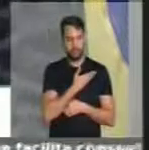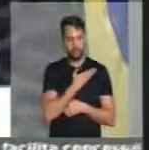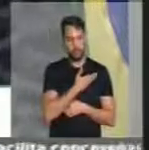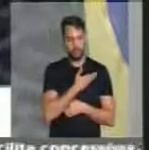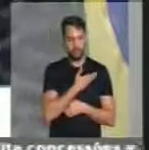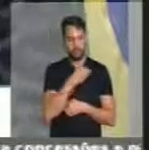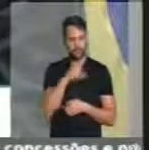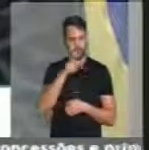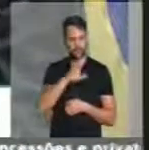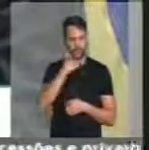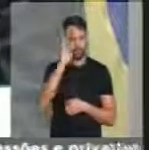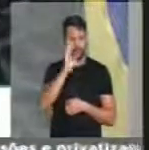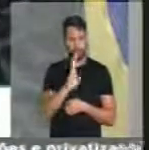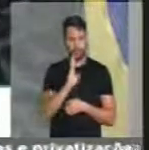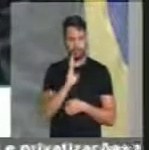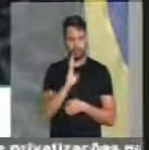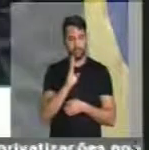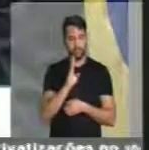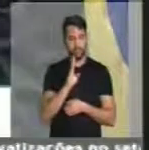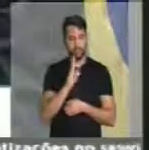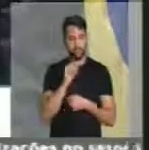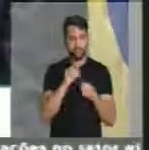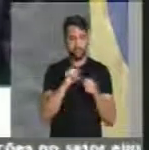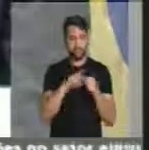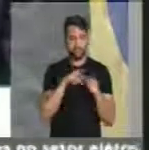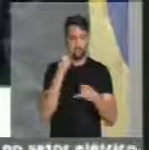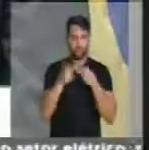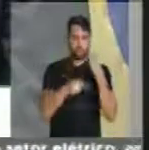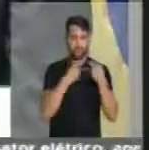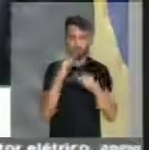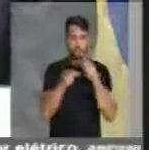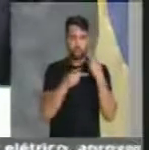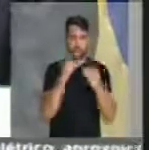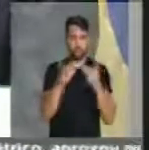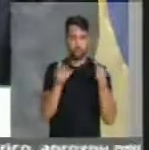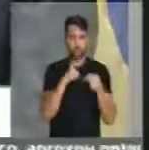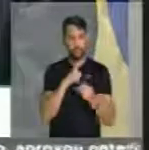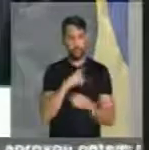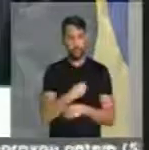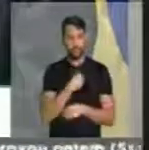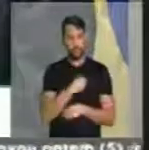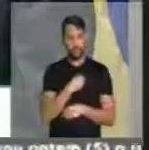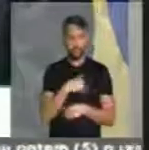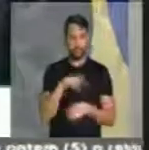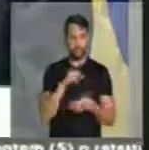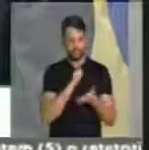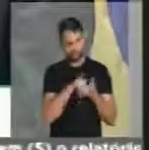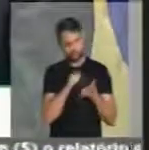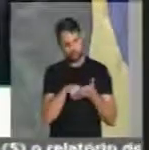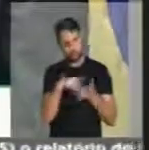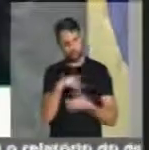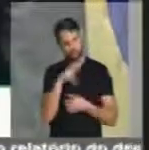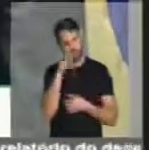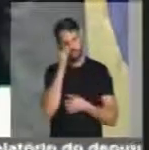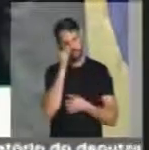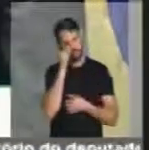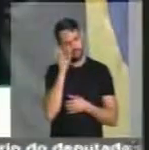um companheiro do norte do país fazer um discurso e eu estava ali entretido, de olhos